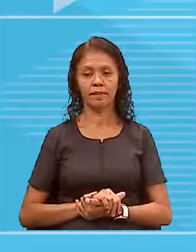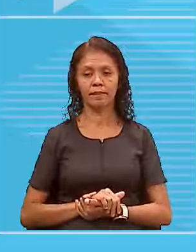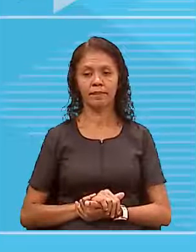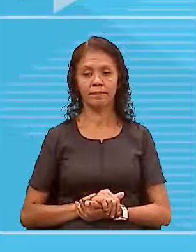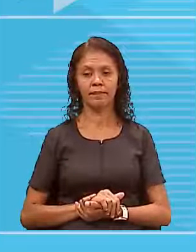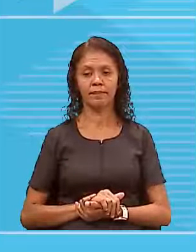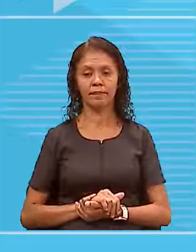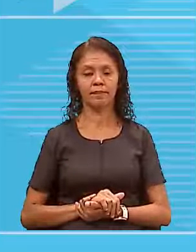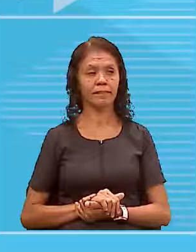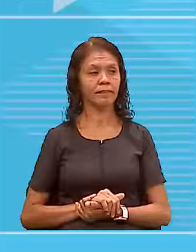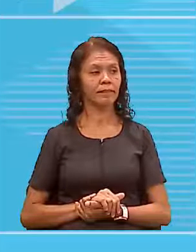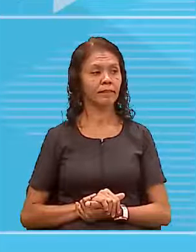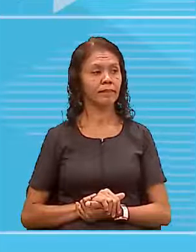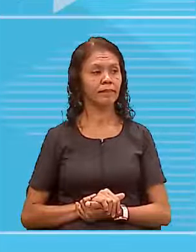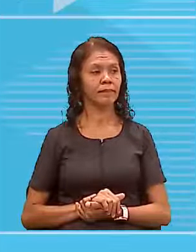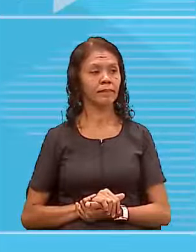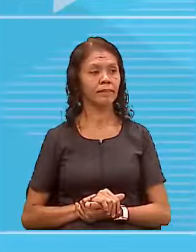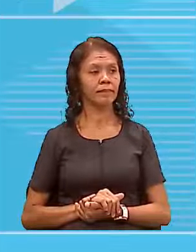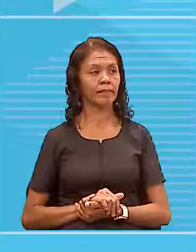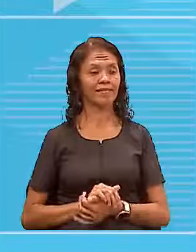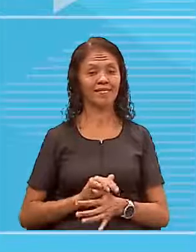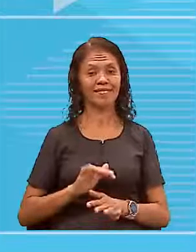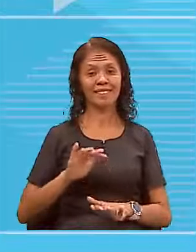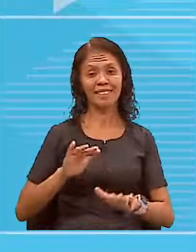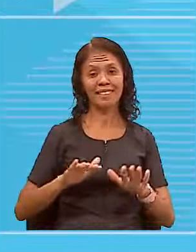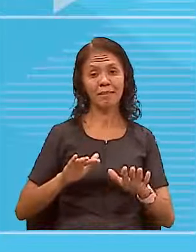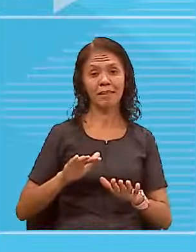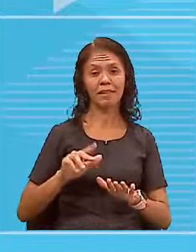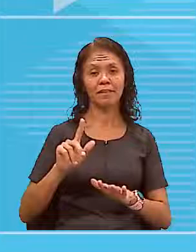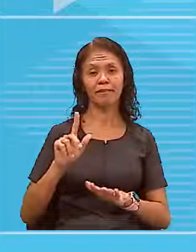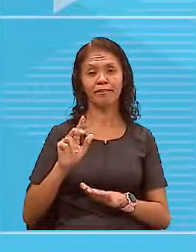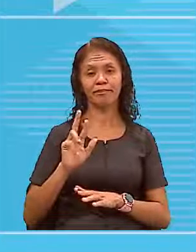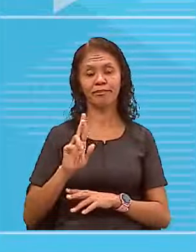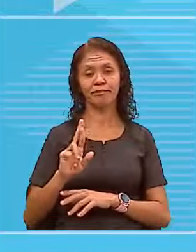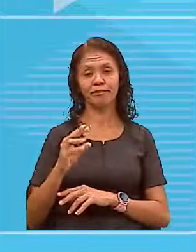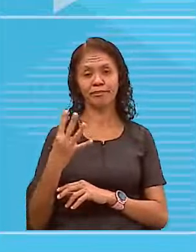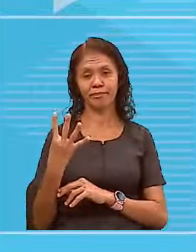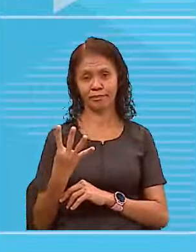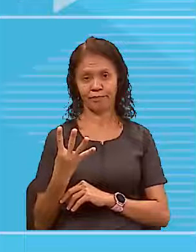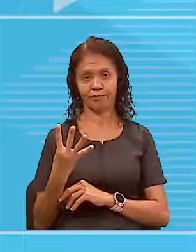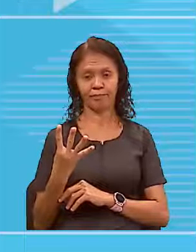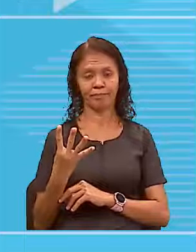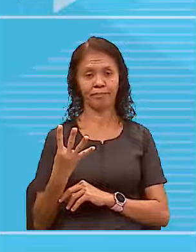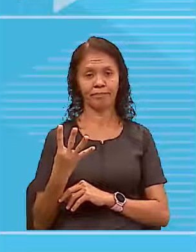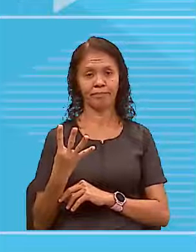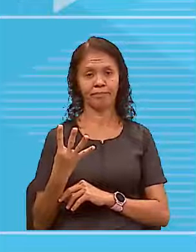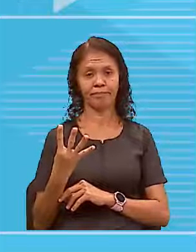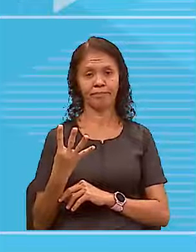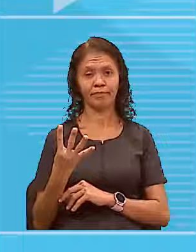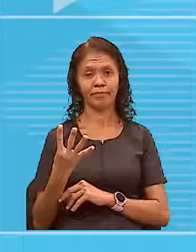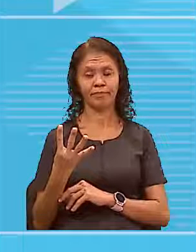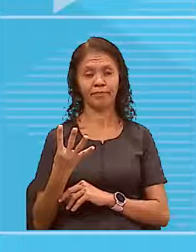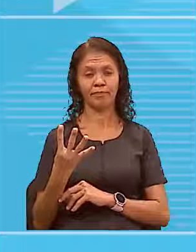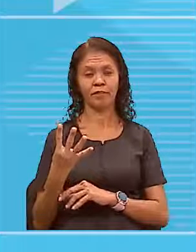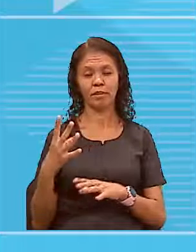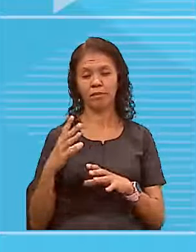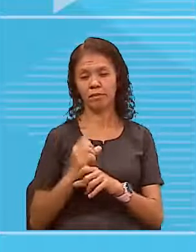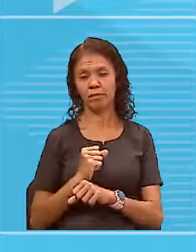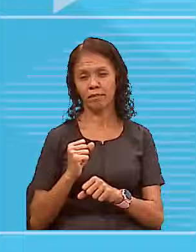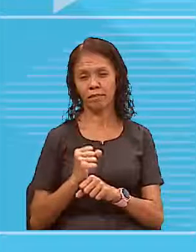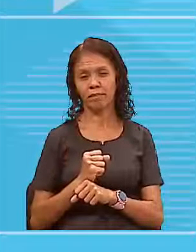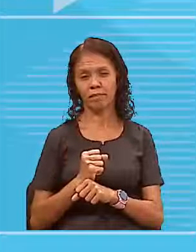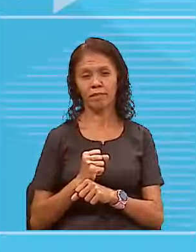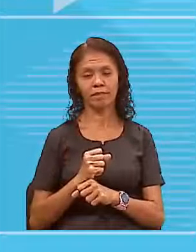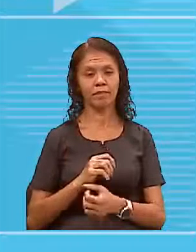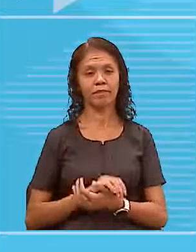média é 4. Média é 4. A média. Então vamos lá, vamos tirar aqui, para depois a